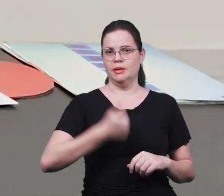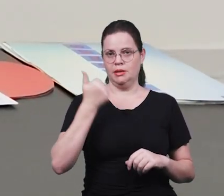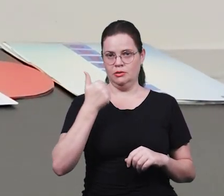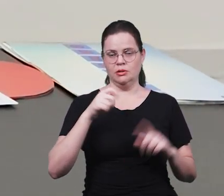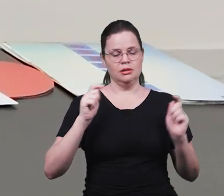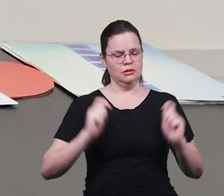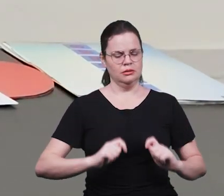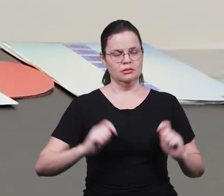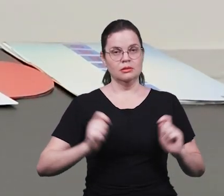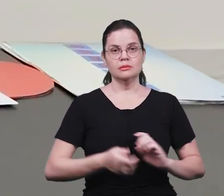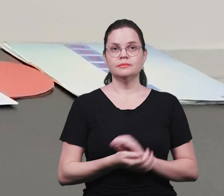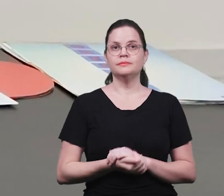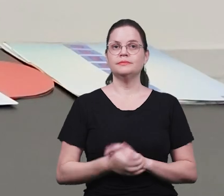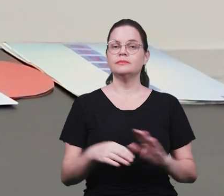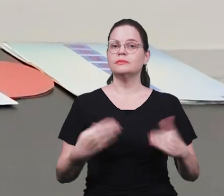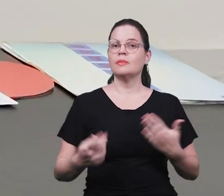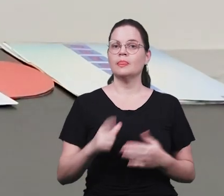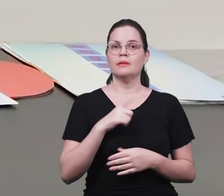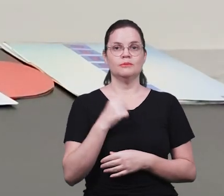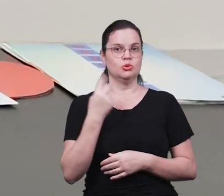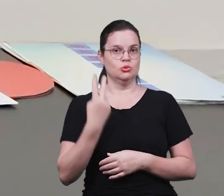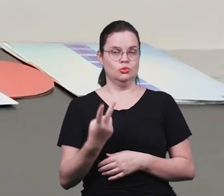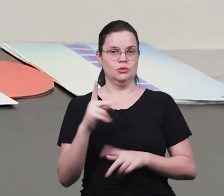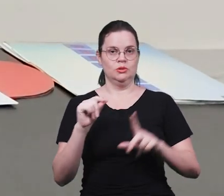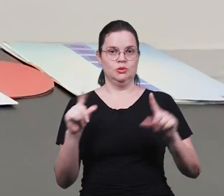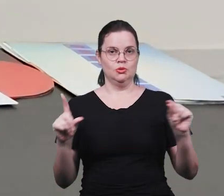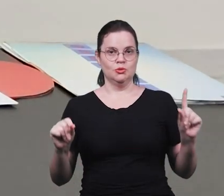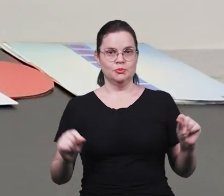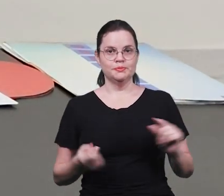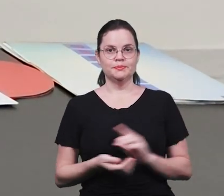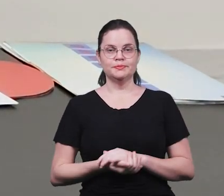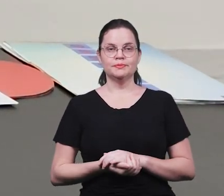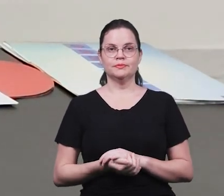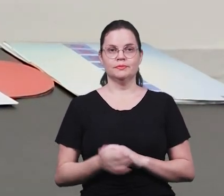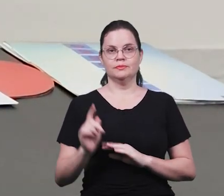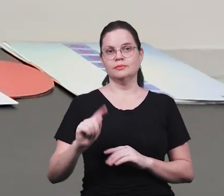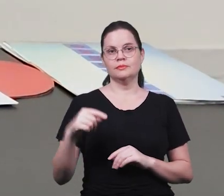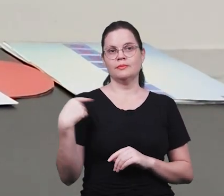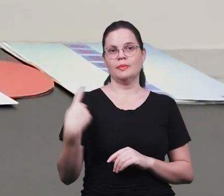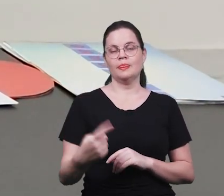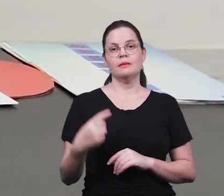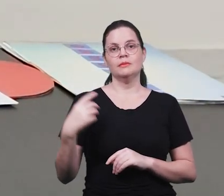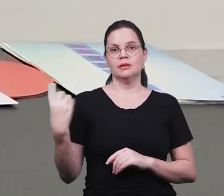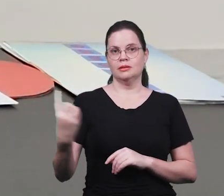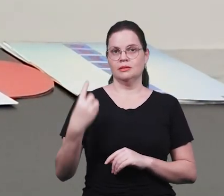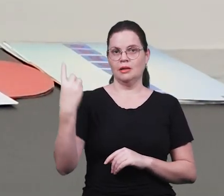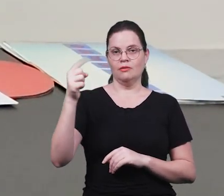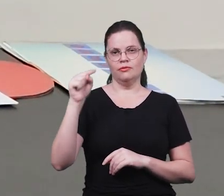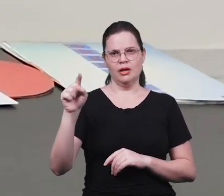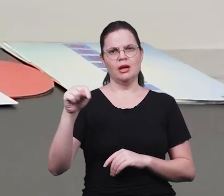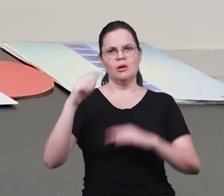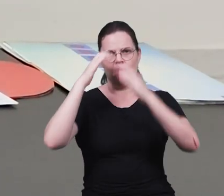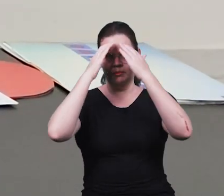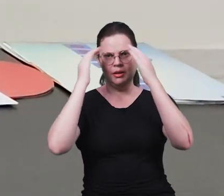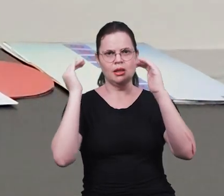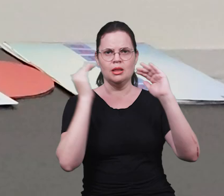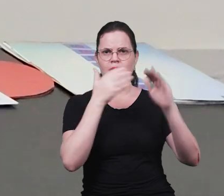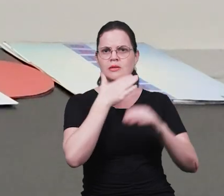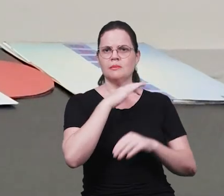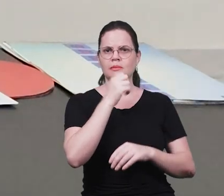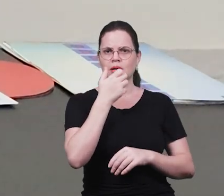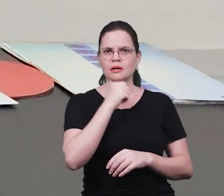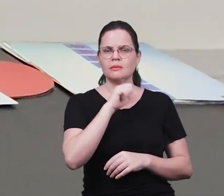melhor maneira. Então aqui eu trouxe as duas opções. E aí, Davi, como era muito